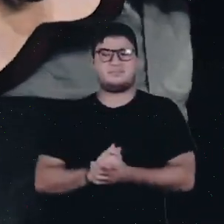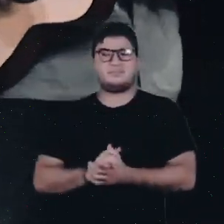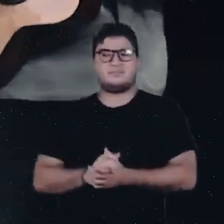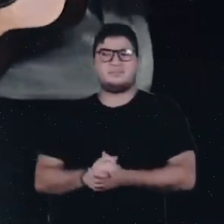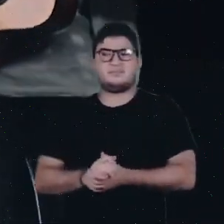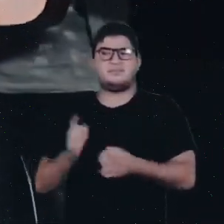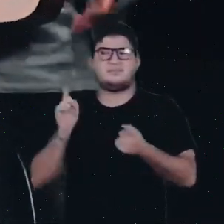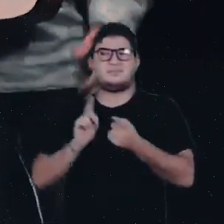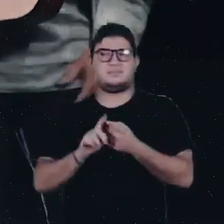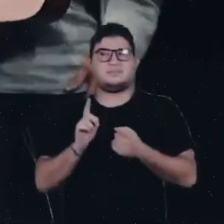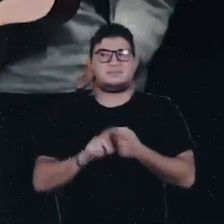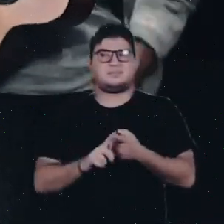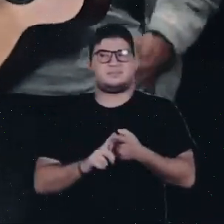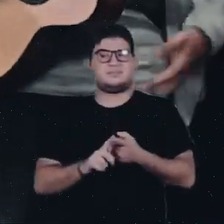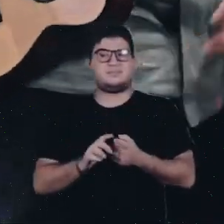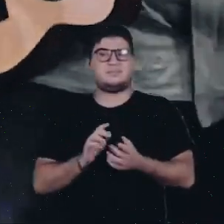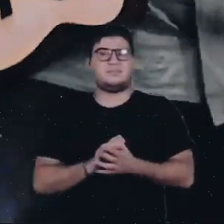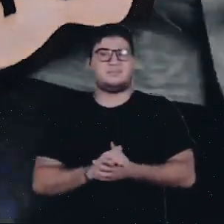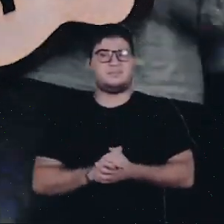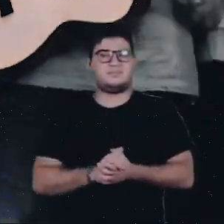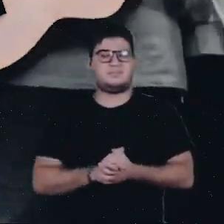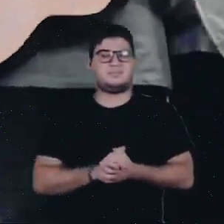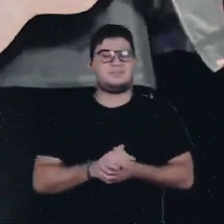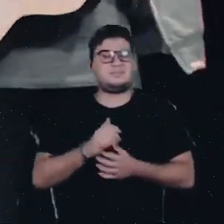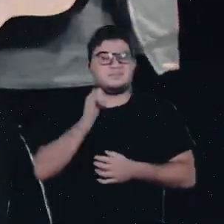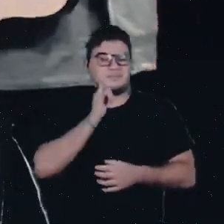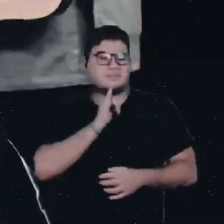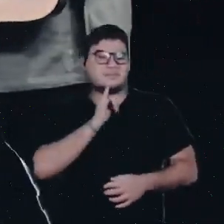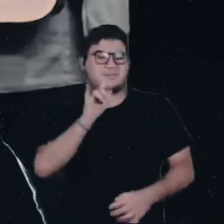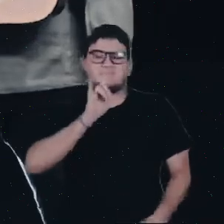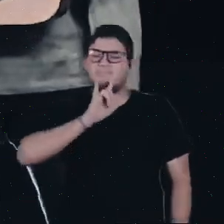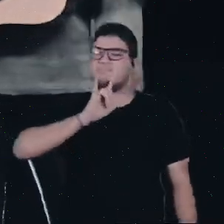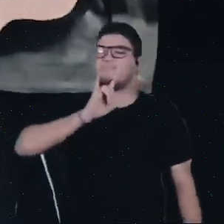Porque quando você diz assim: te amo,